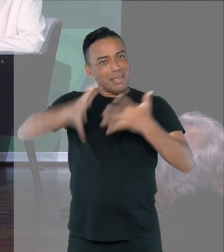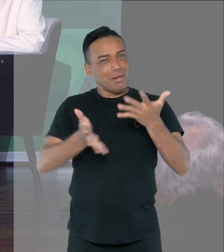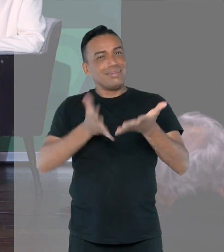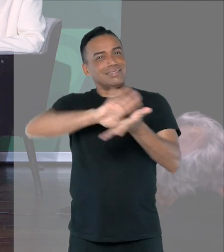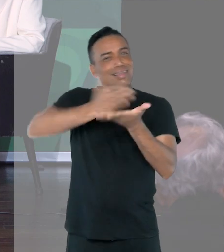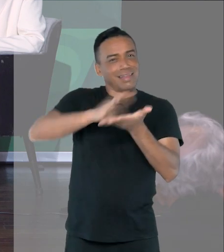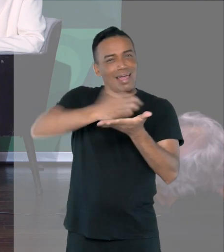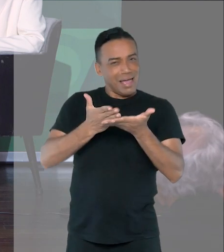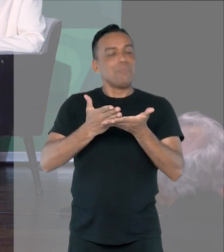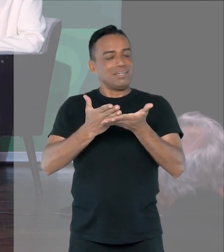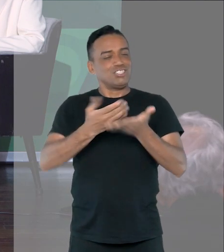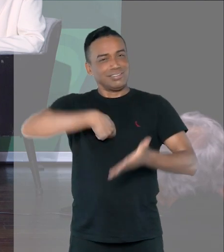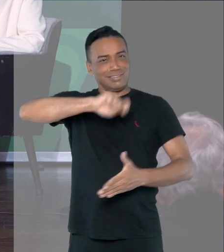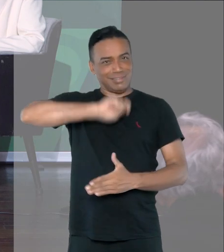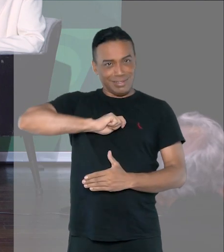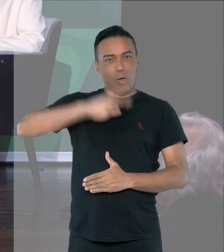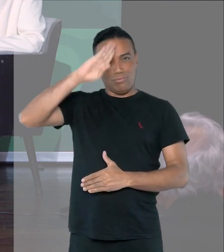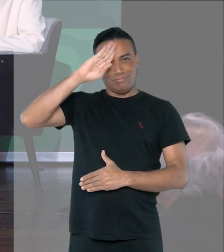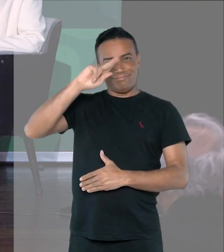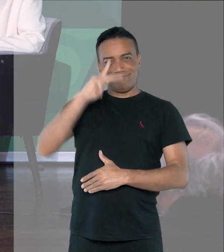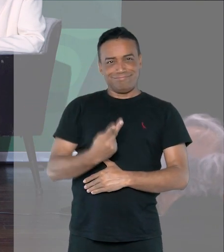Libras, né, o Hermes Araújo.